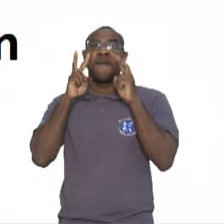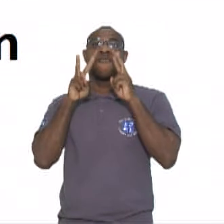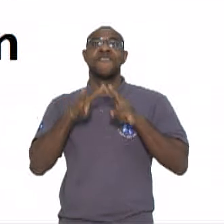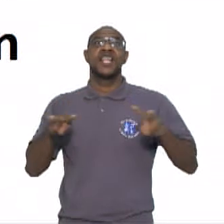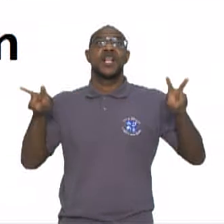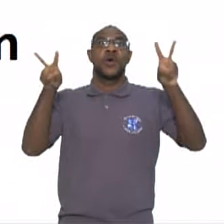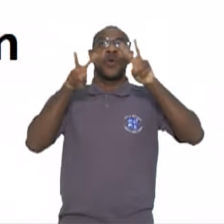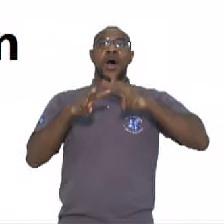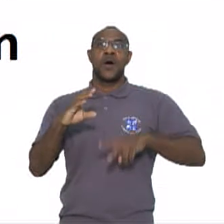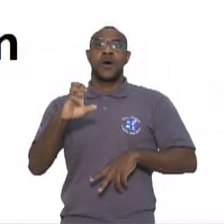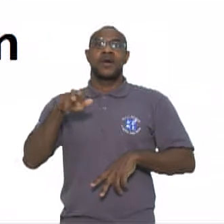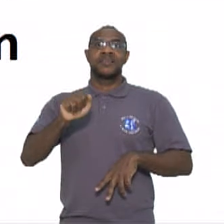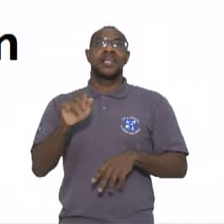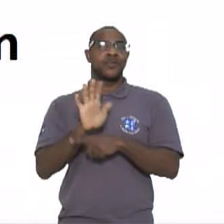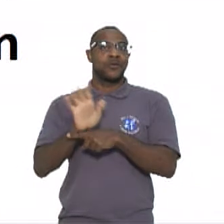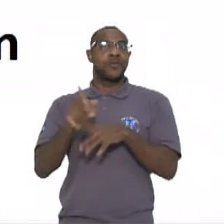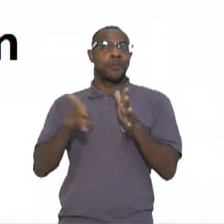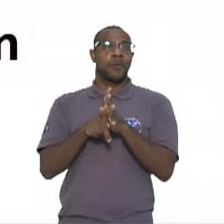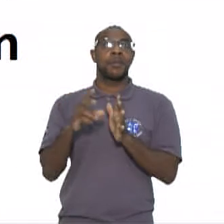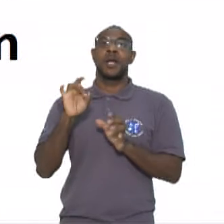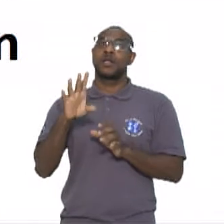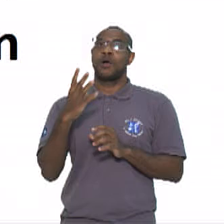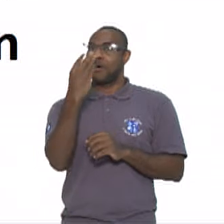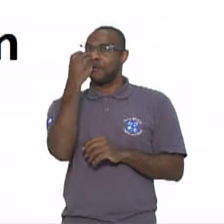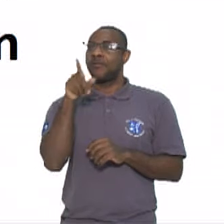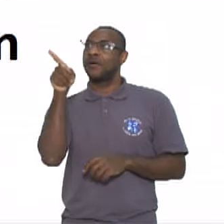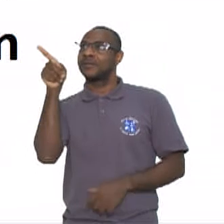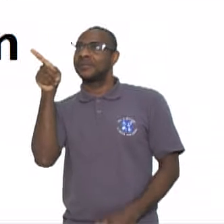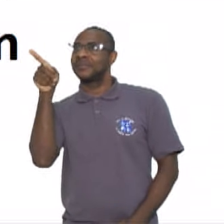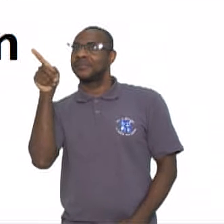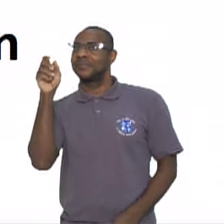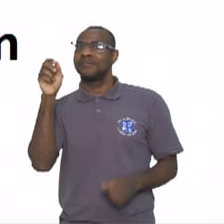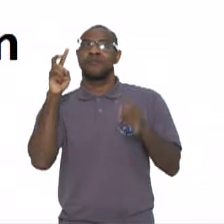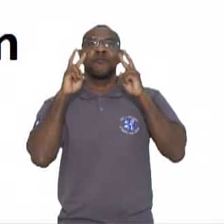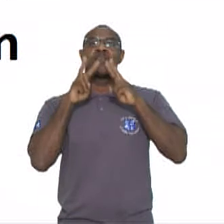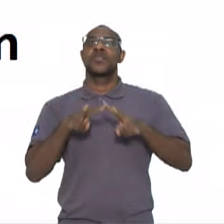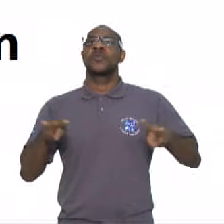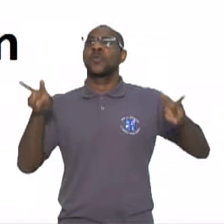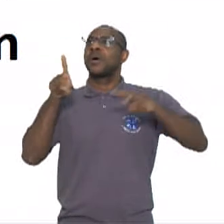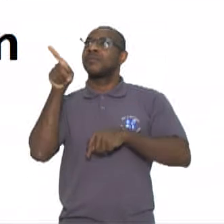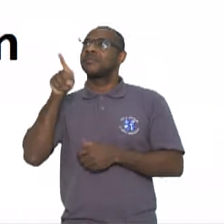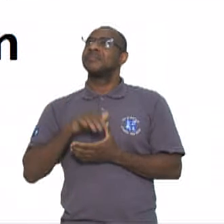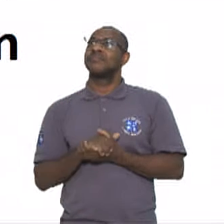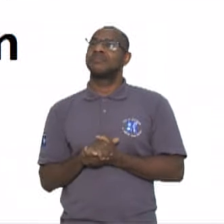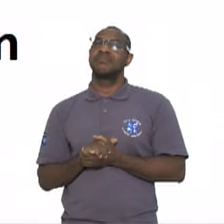mais deslumbrante. Mas uma cena ela pode conter também uma sequência de diálogos.